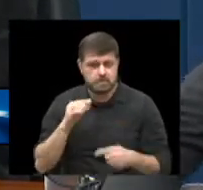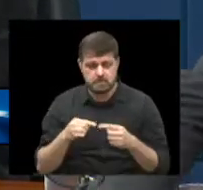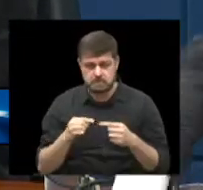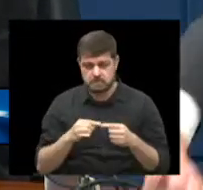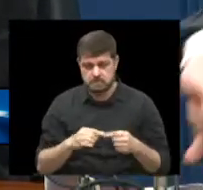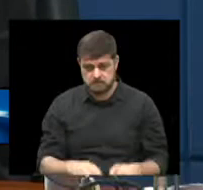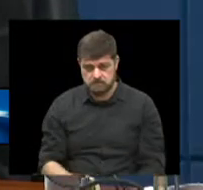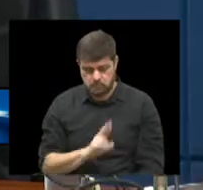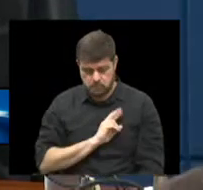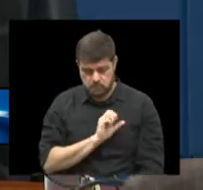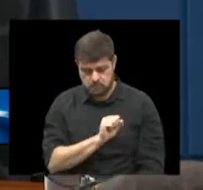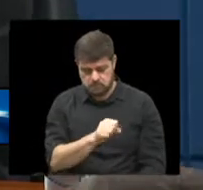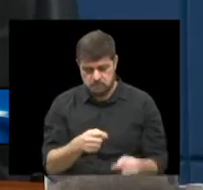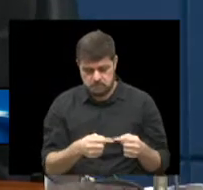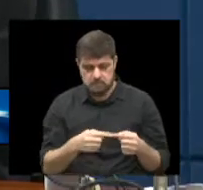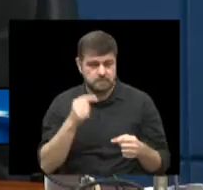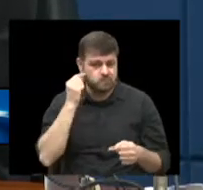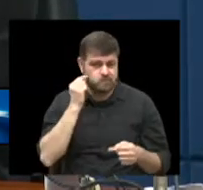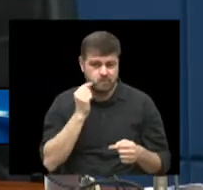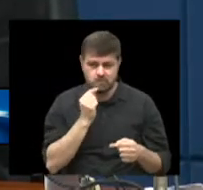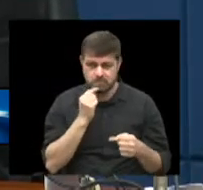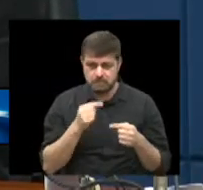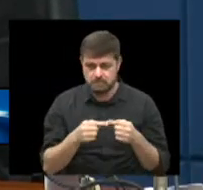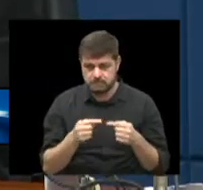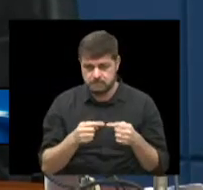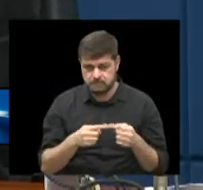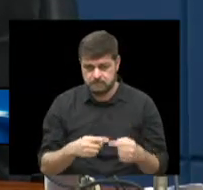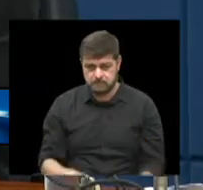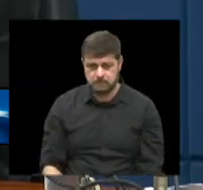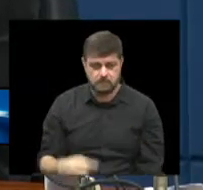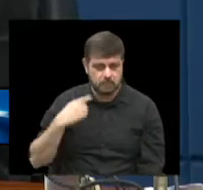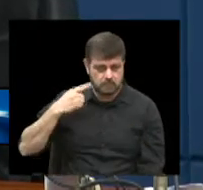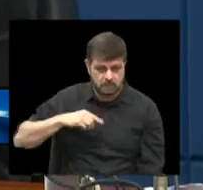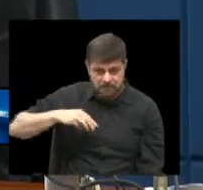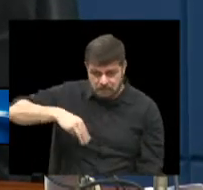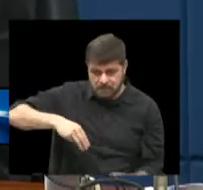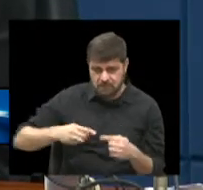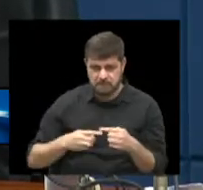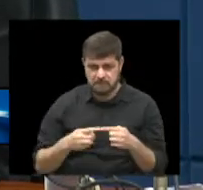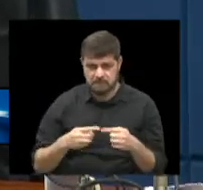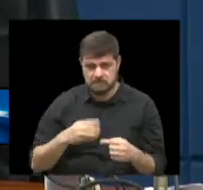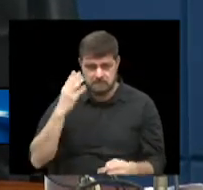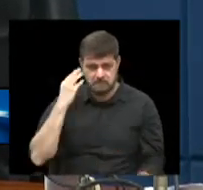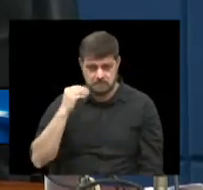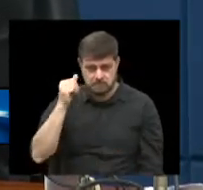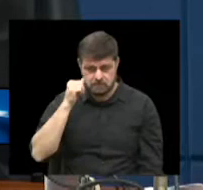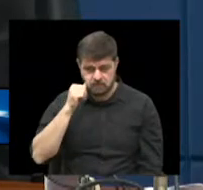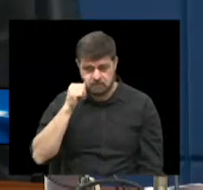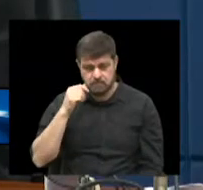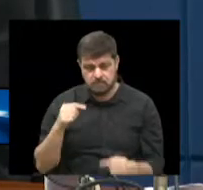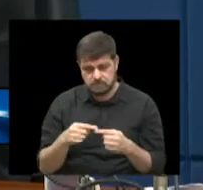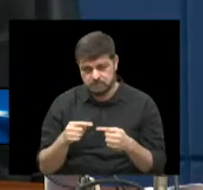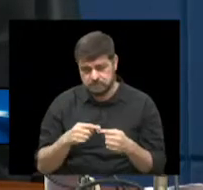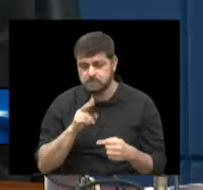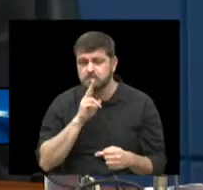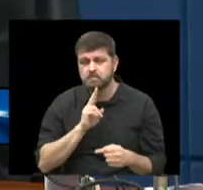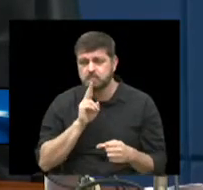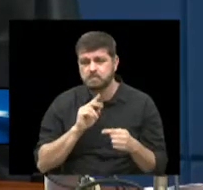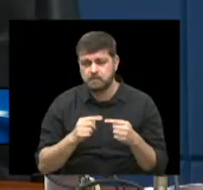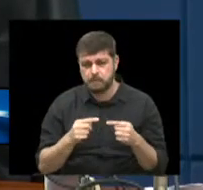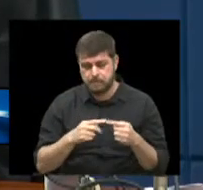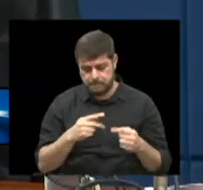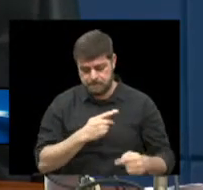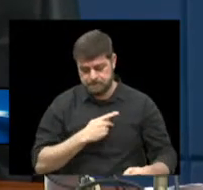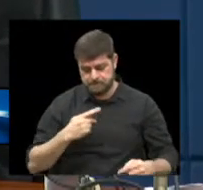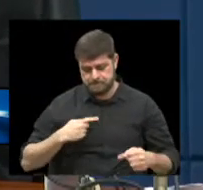Rossini, sim. Marcelo Silva, sim. Marcos Bernardelli, sim. Mariana Conte, sim. Nelson Osseri, sim. Pastor